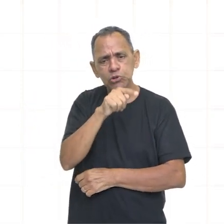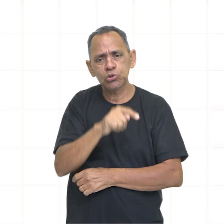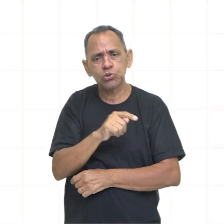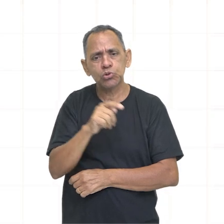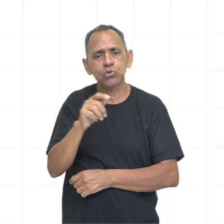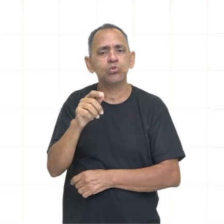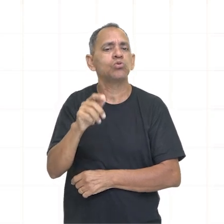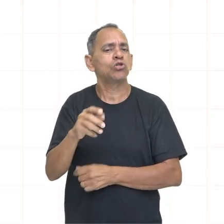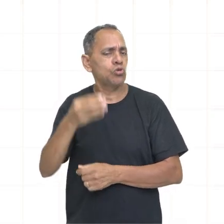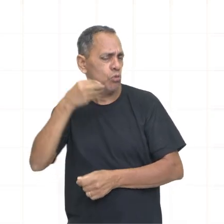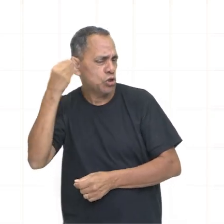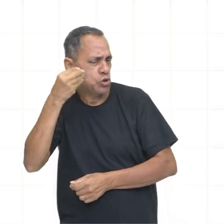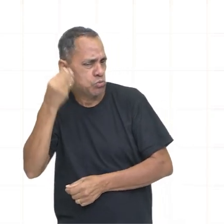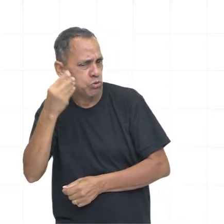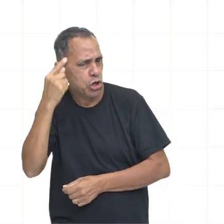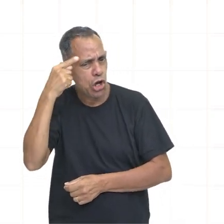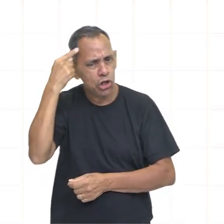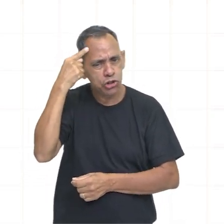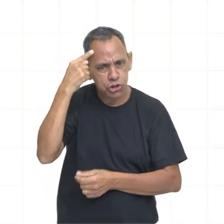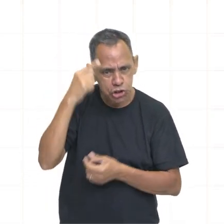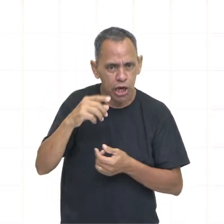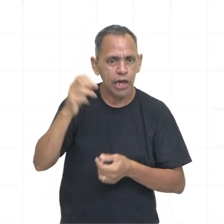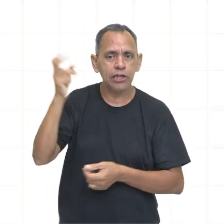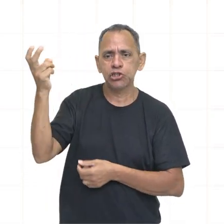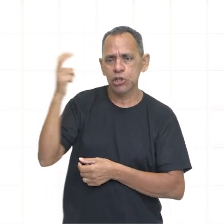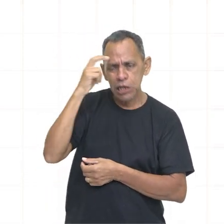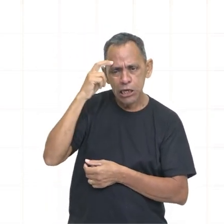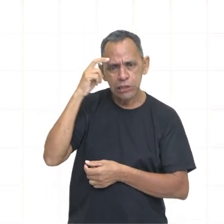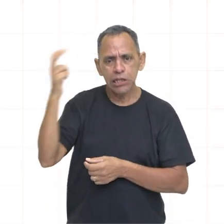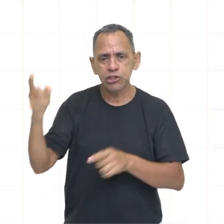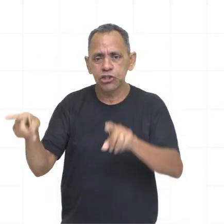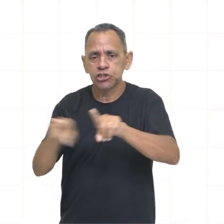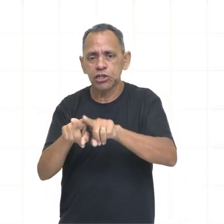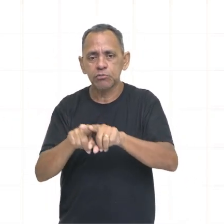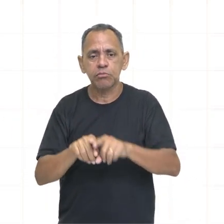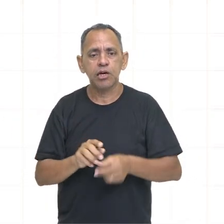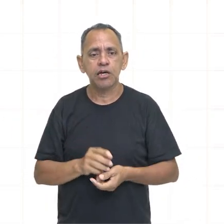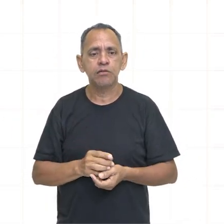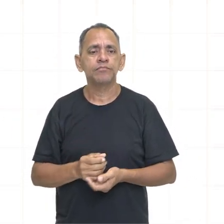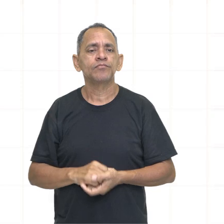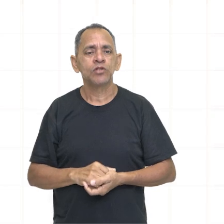servidas por outras raças que são consideradas inferiores.